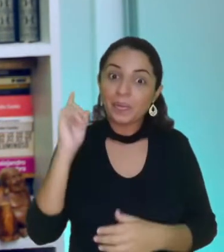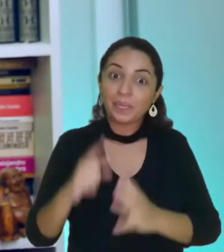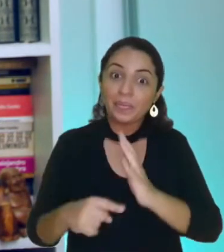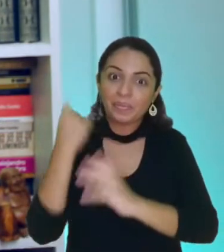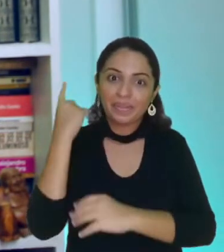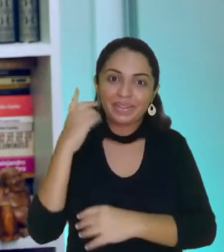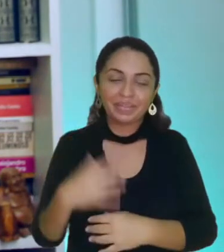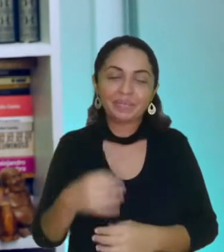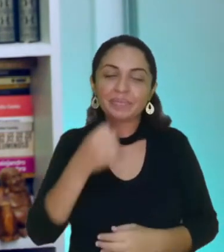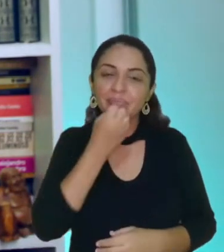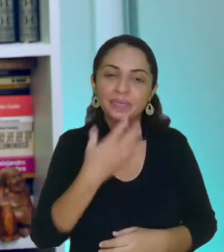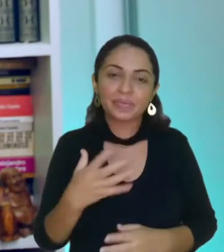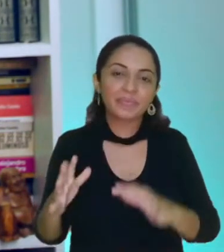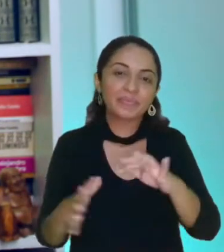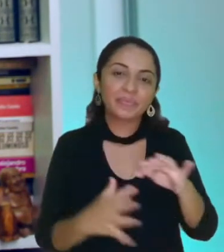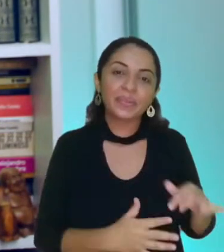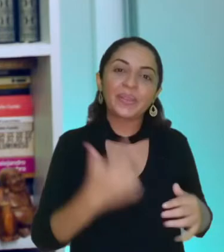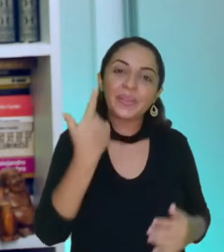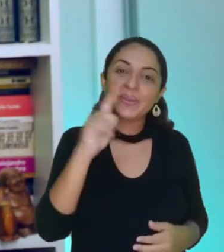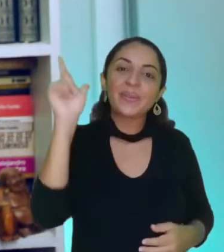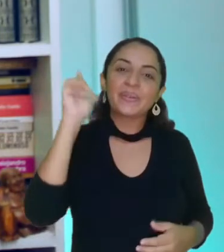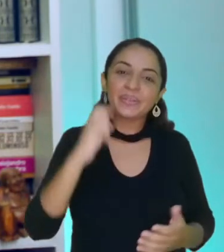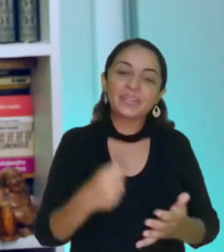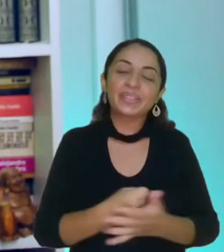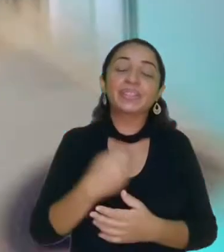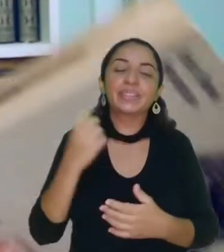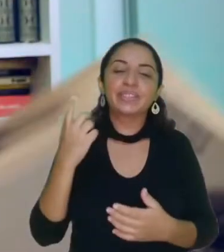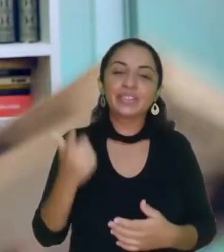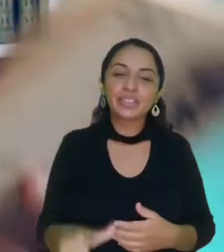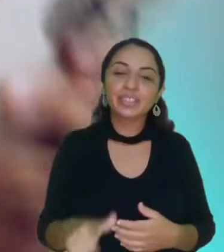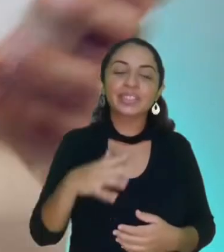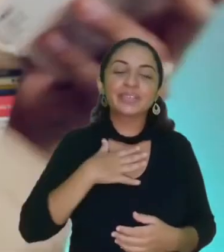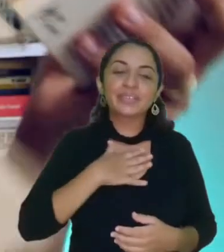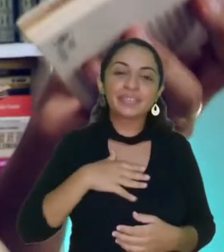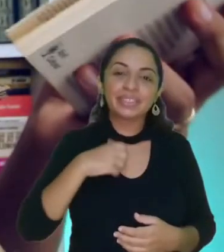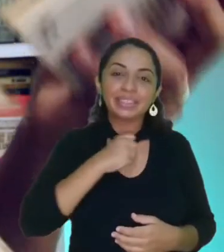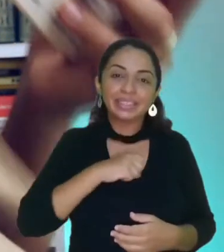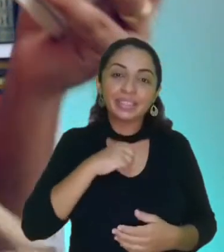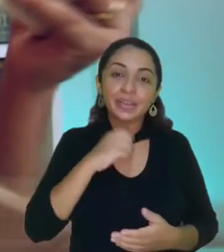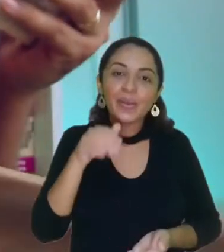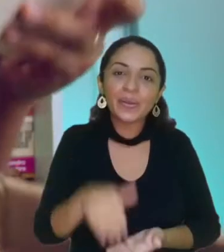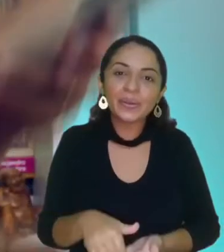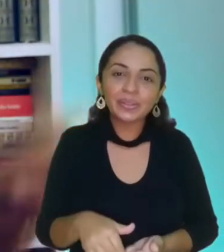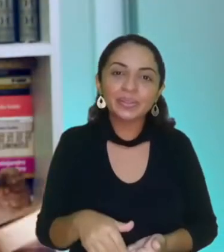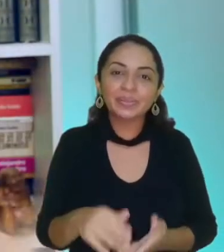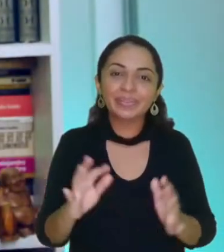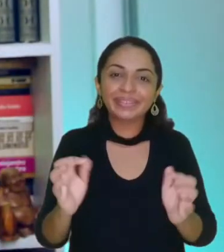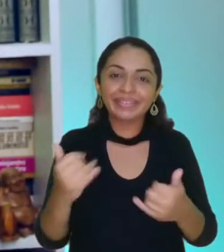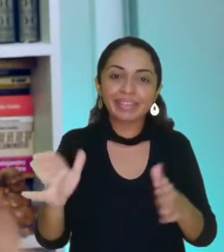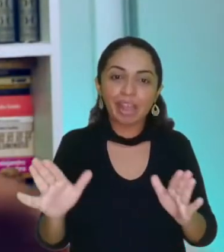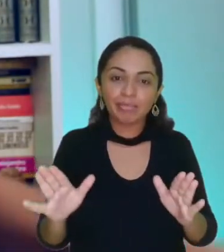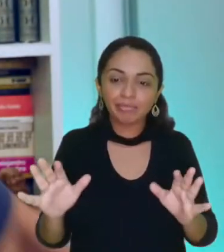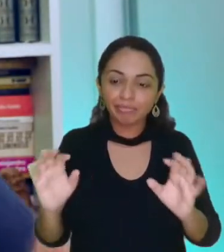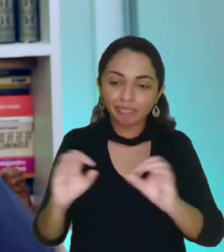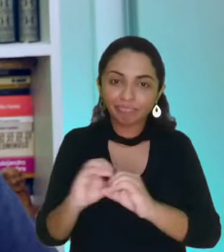Caramba, esse aqui também me veio um sentimento de nostalgia agora grande aqui. Foi coincidentemente o último da caixa. Acabou aqui